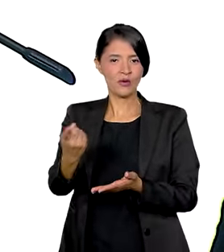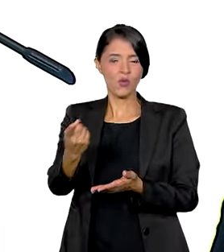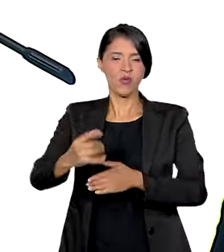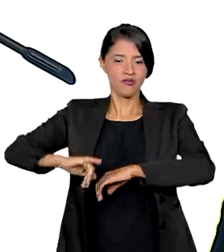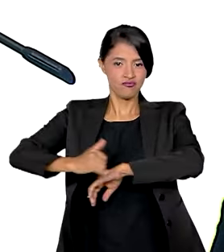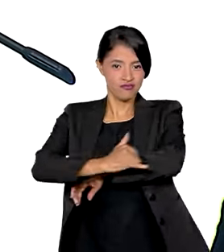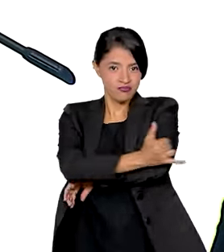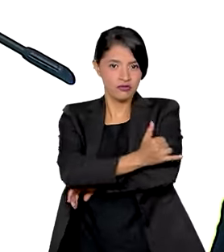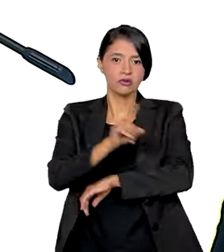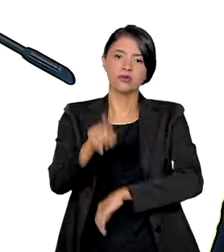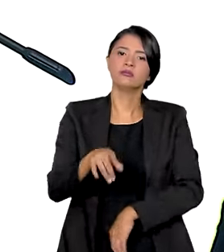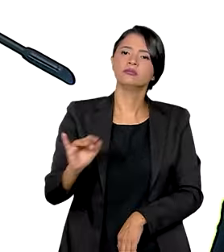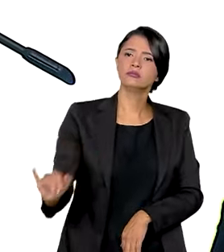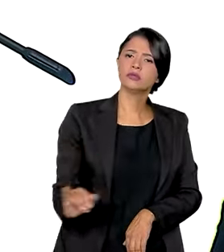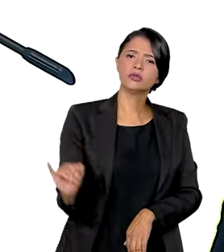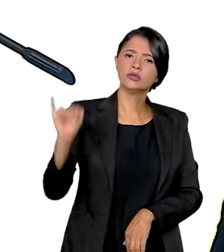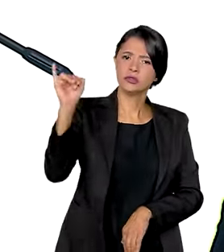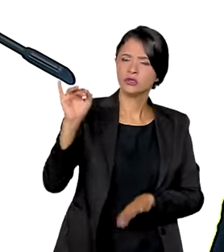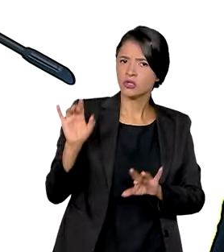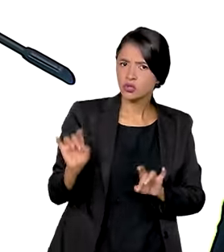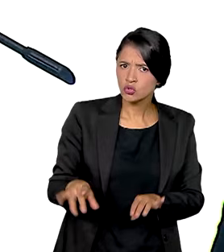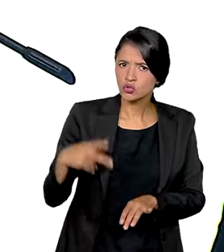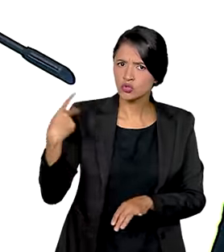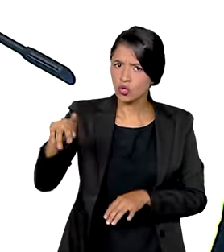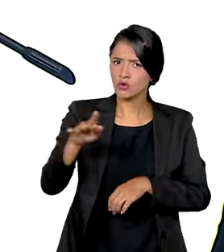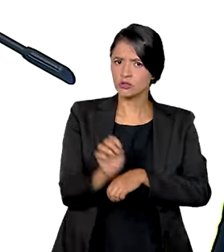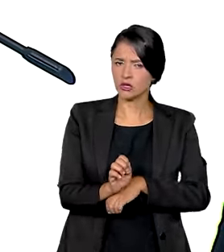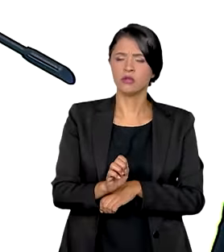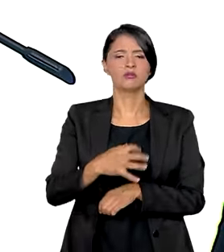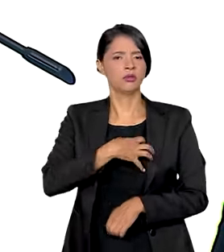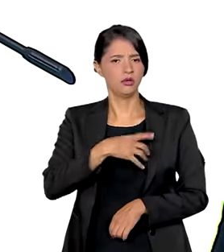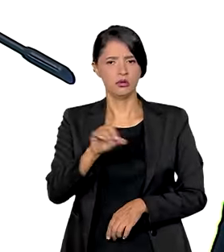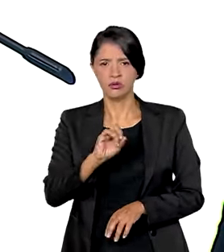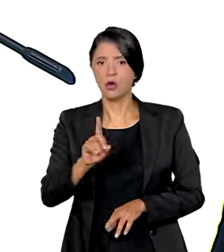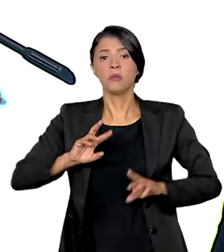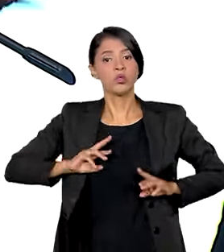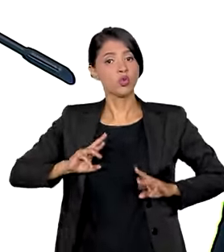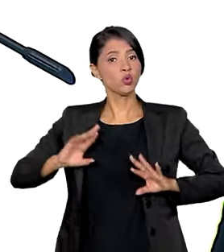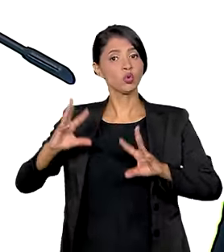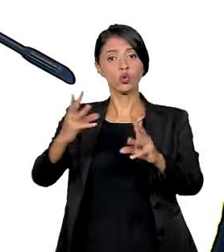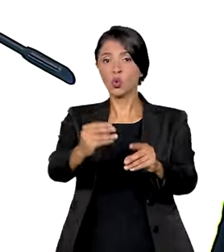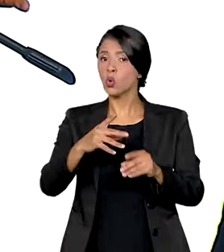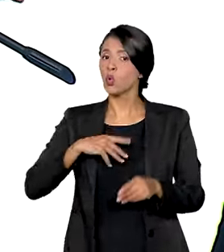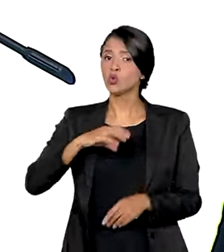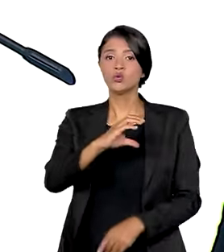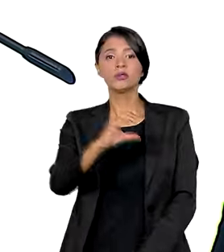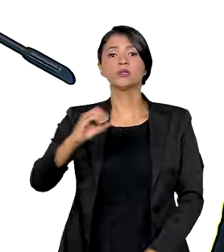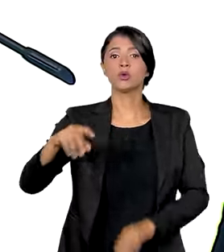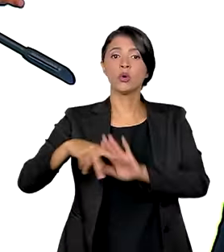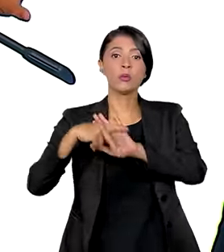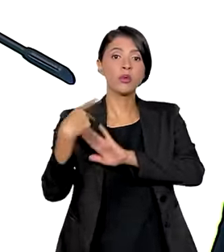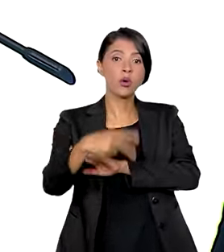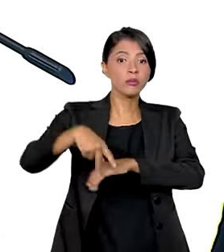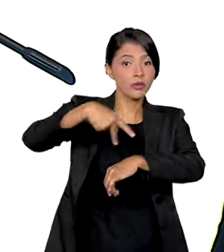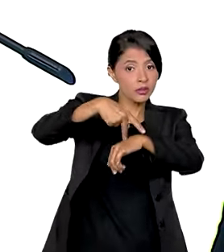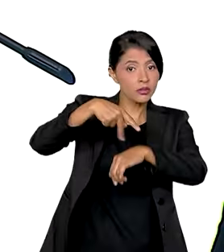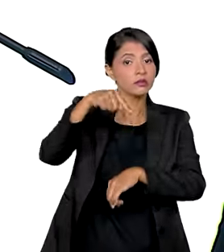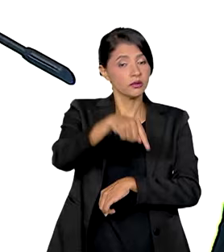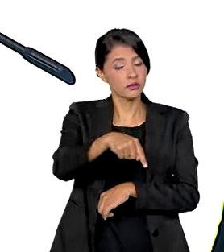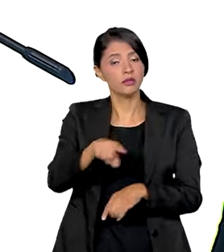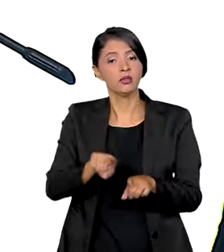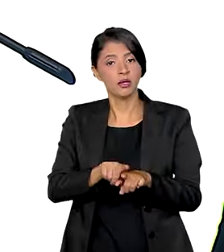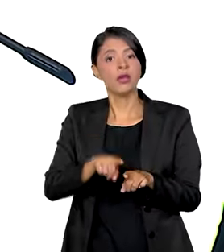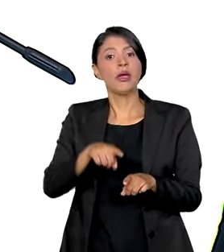consolidando uma infraestrutura importante, não só para o estado da Bahia, mas para todo o centro-oeste do